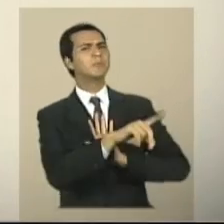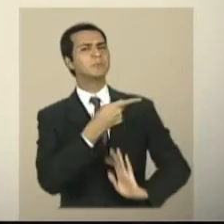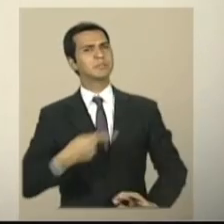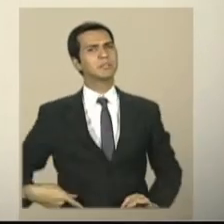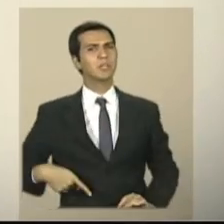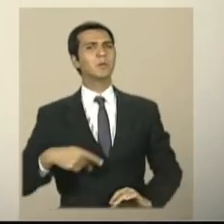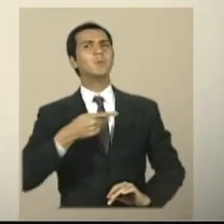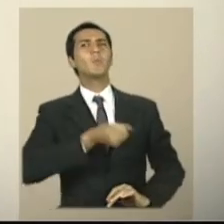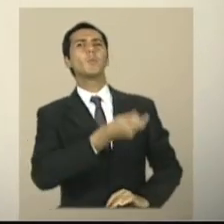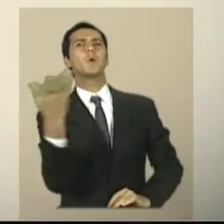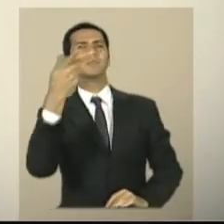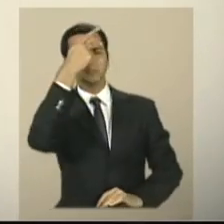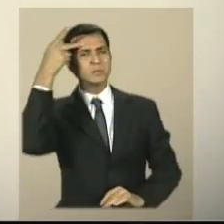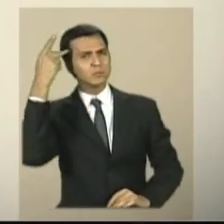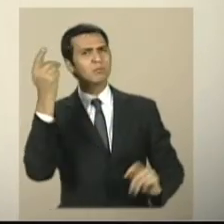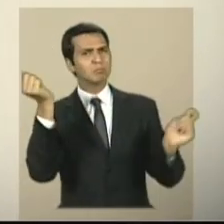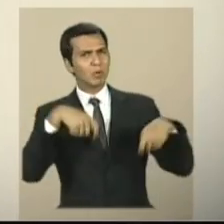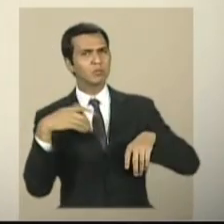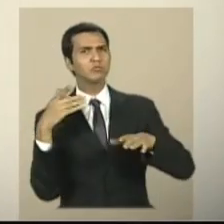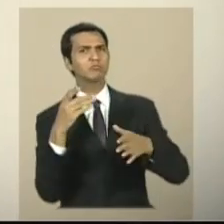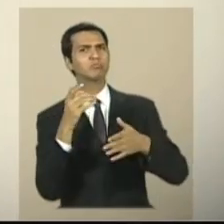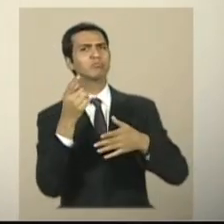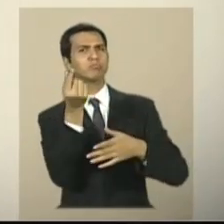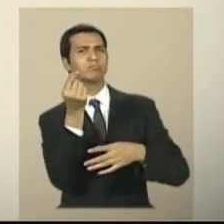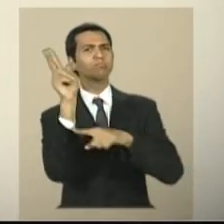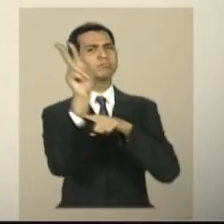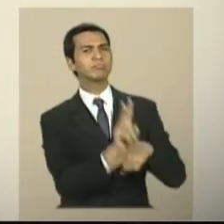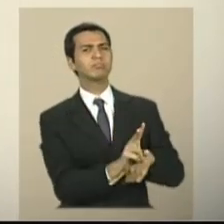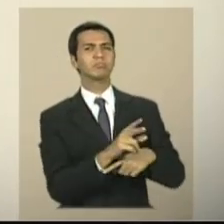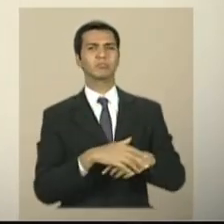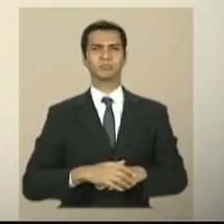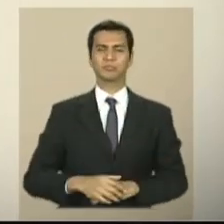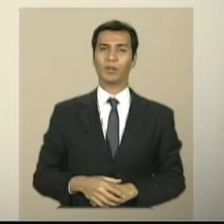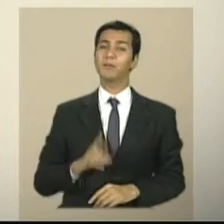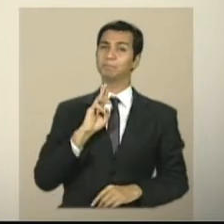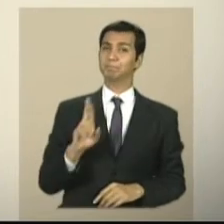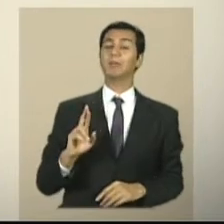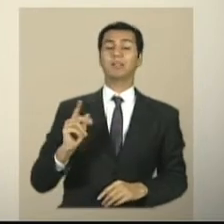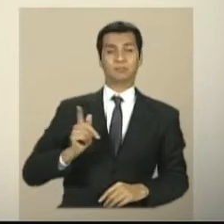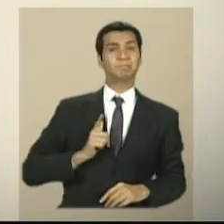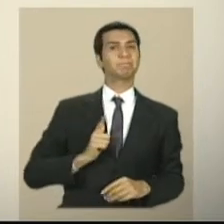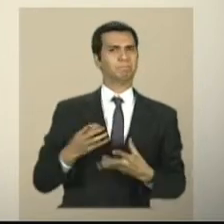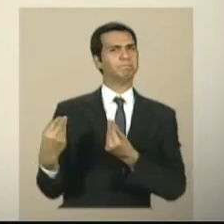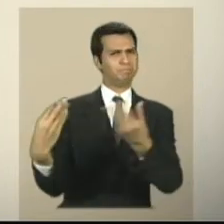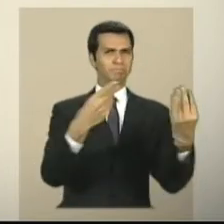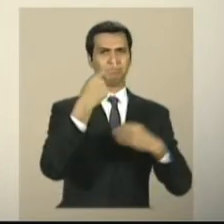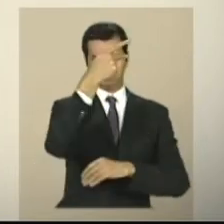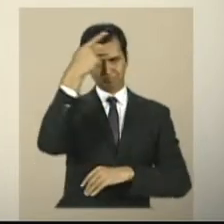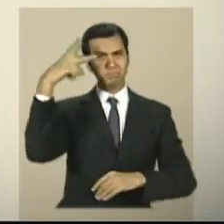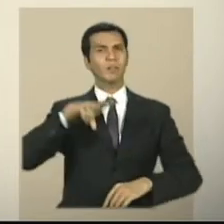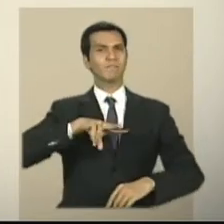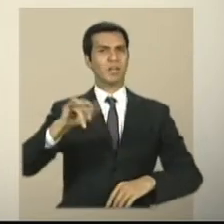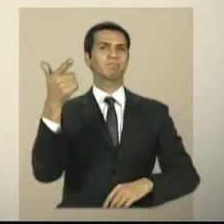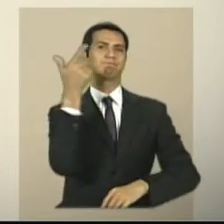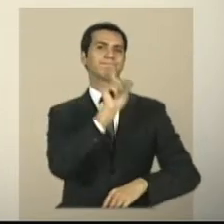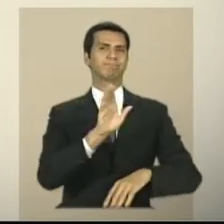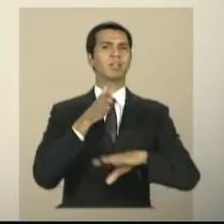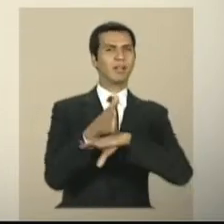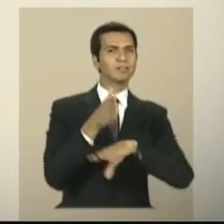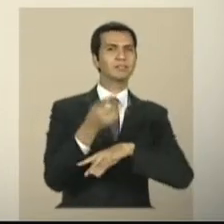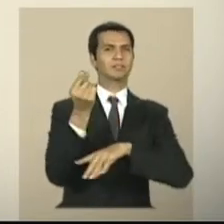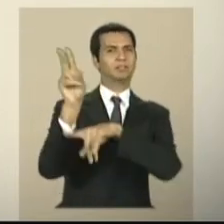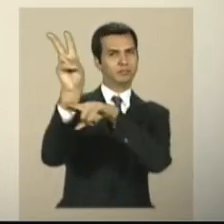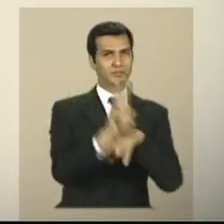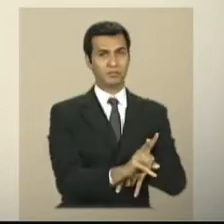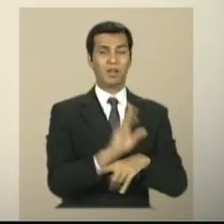tipo de crédito eu não acredito que muitas pessoas vão ter acesso a esse tipo de crédito até 2013 Luciano os nossos